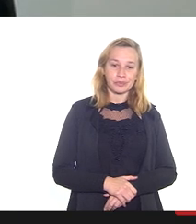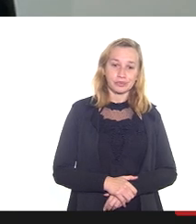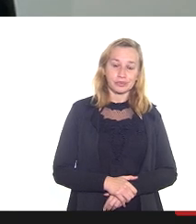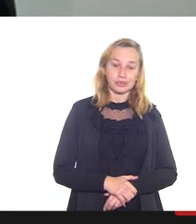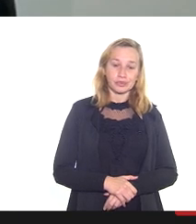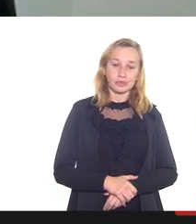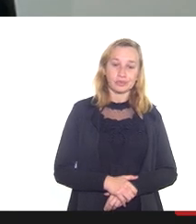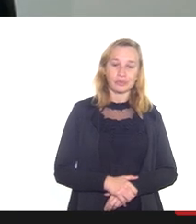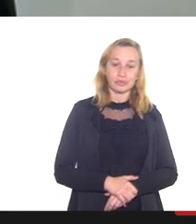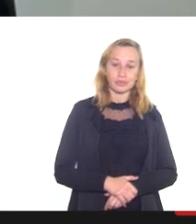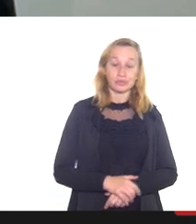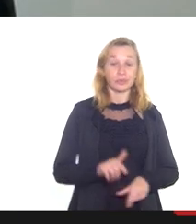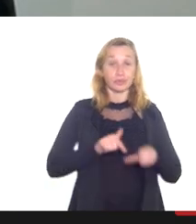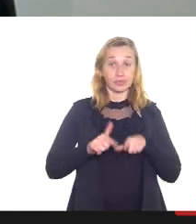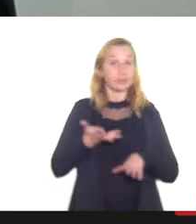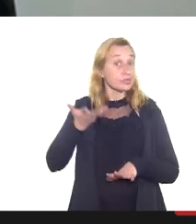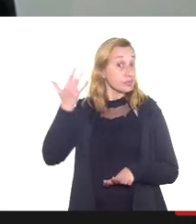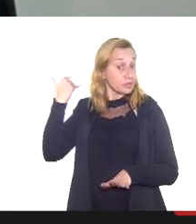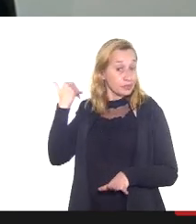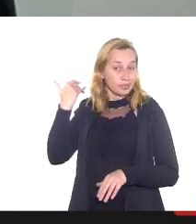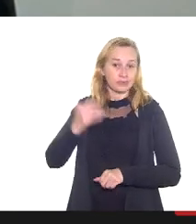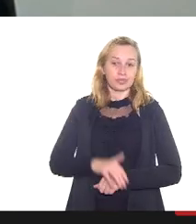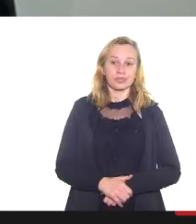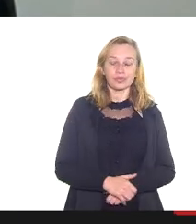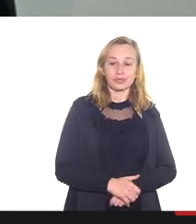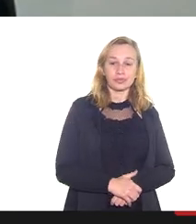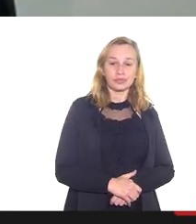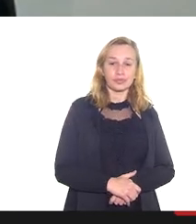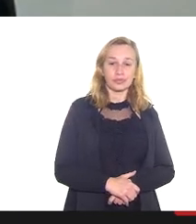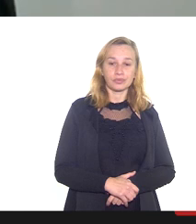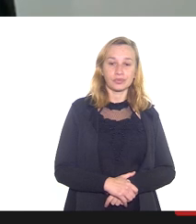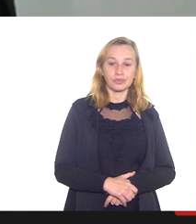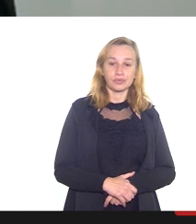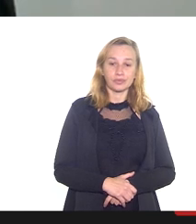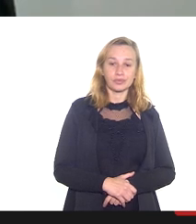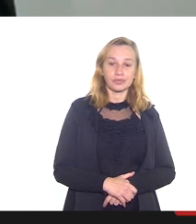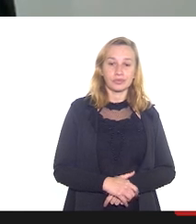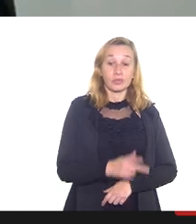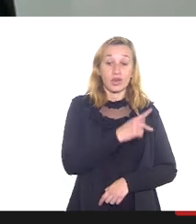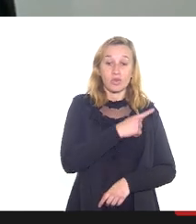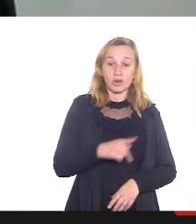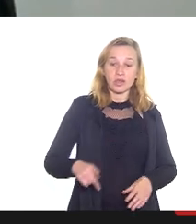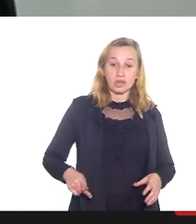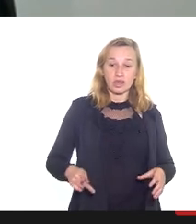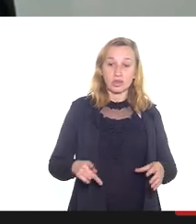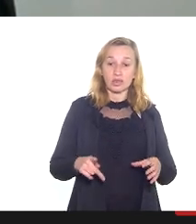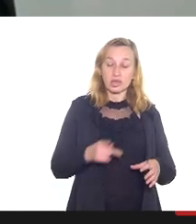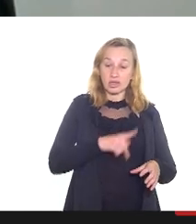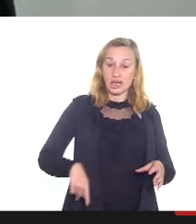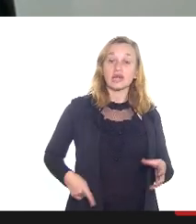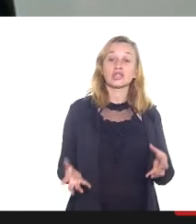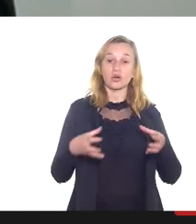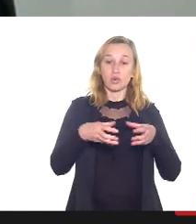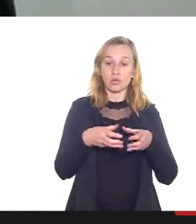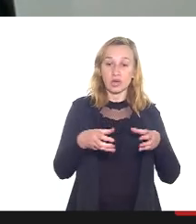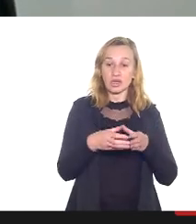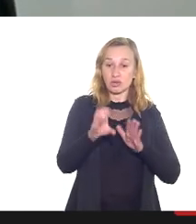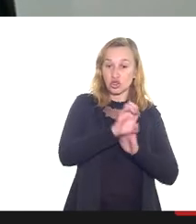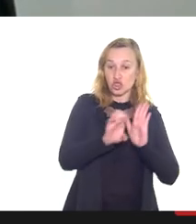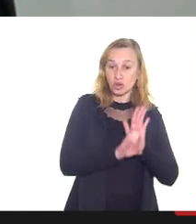mandato passado, na legislatura passada, eu, enquanto presidente da Comissão de Assuntos da Criança, Adolescente e do